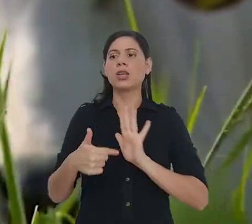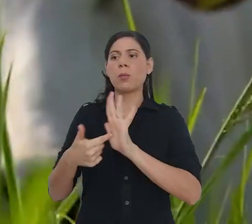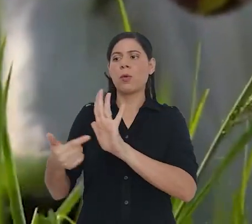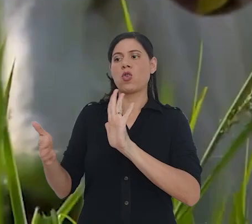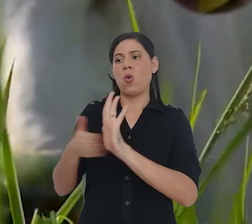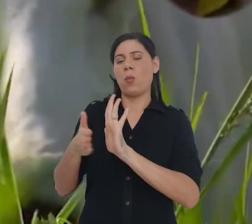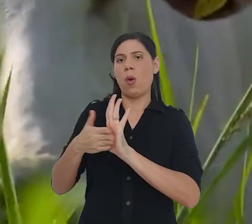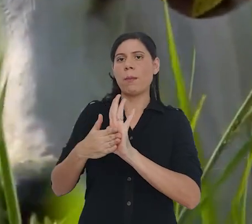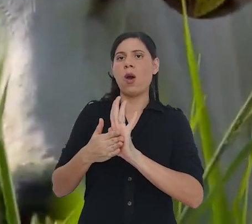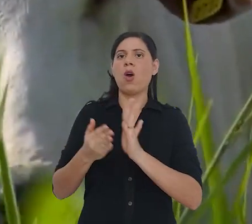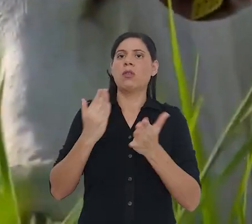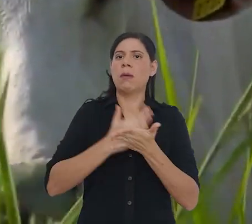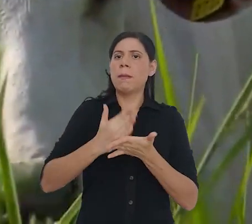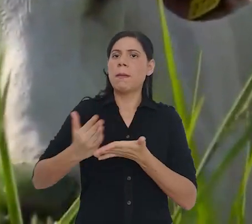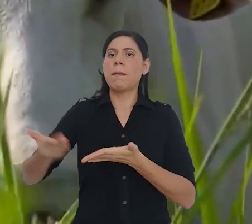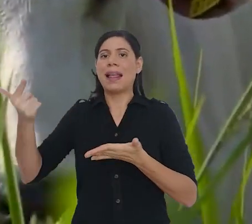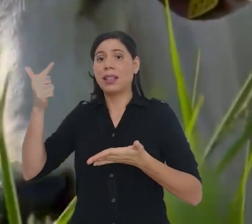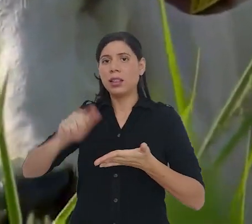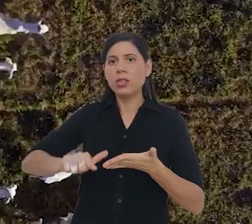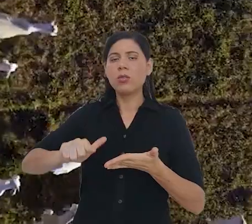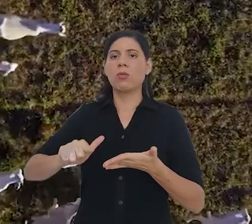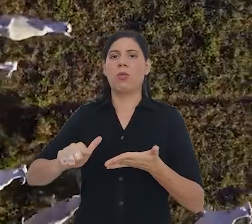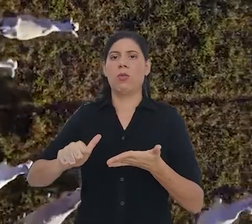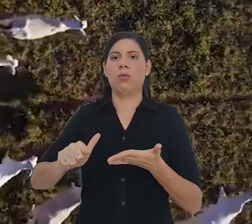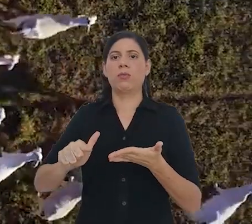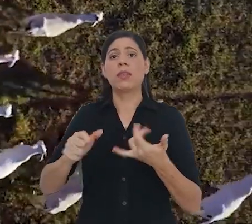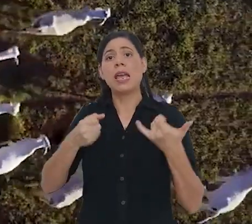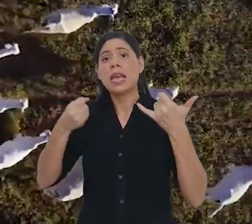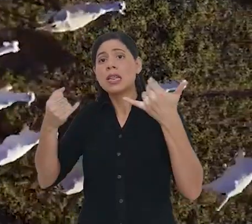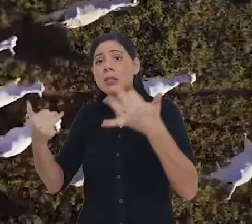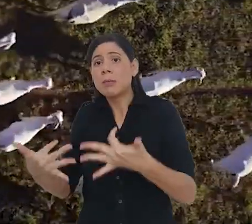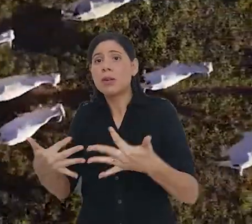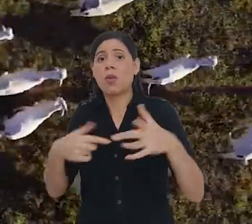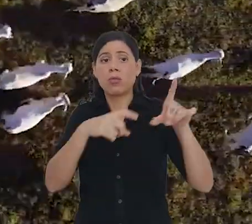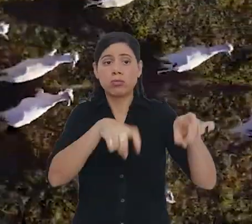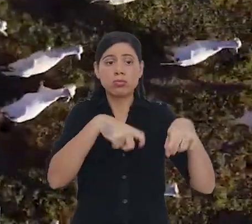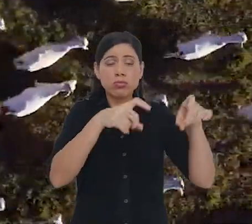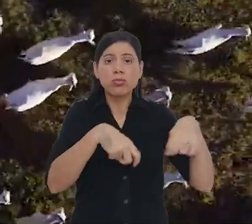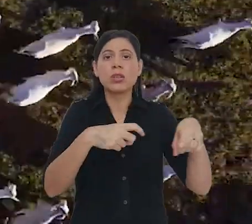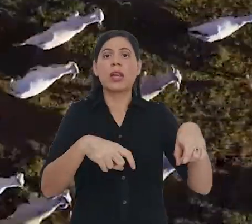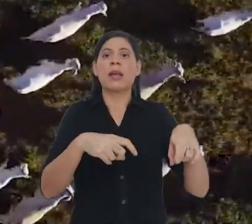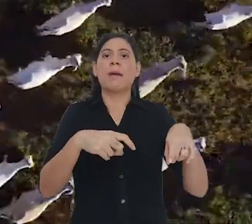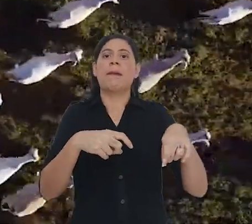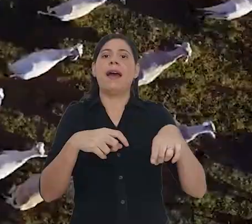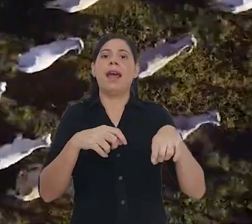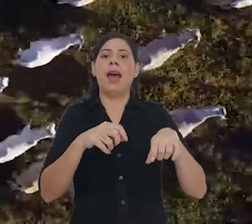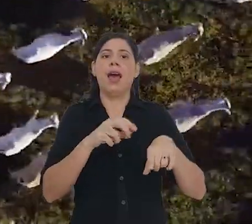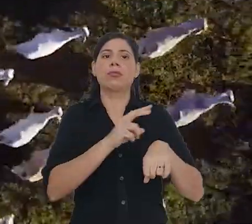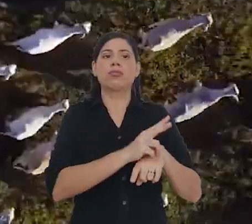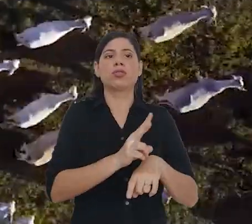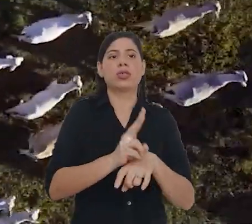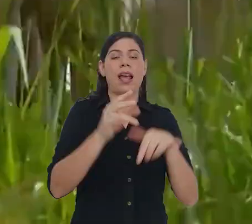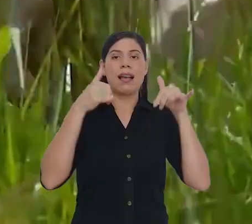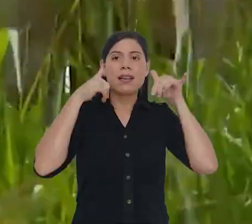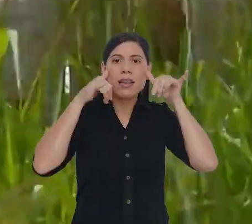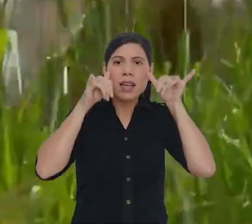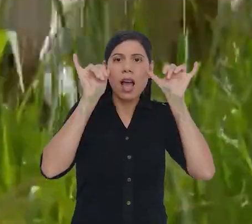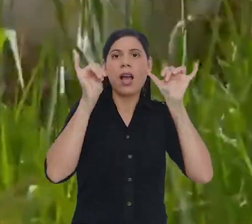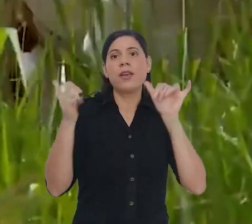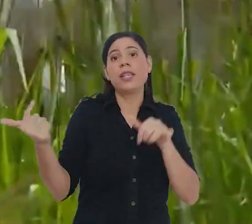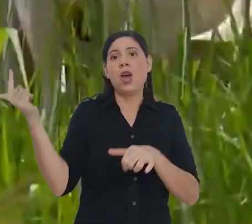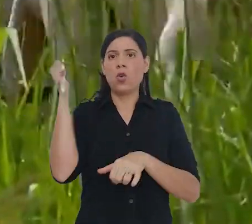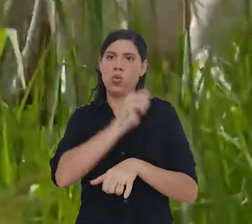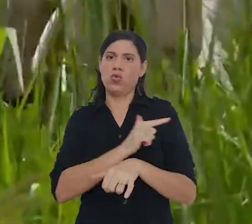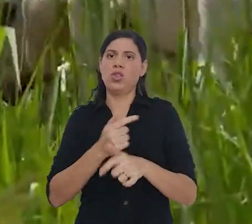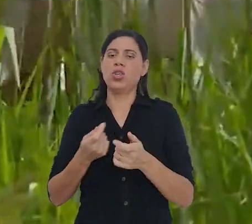e apresentou proposta de reparcelamento. Segundo ele, a propriedade estava sendo utilizada para a criação de gado, de modo